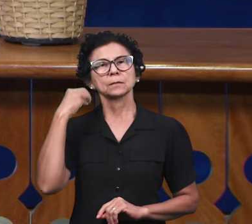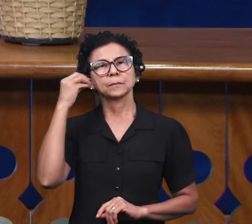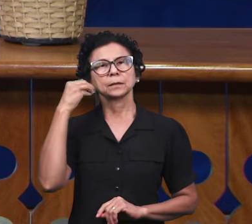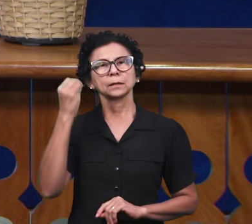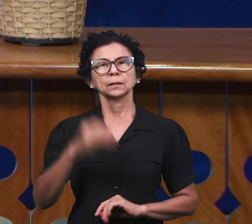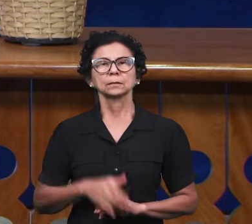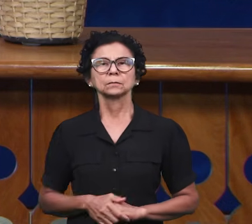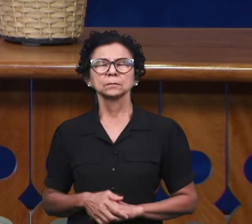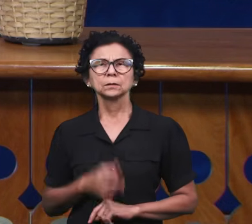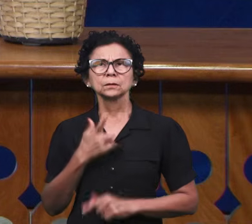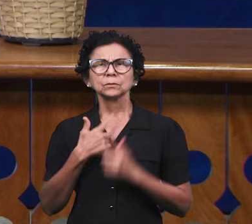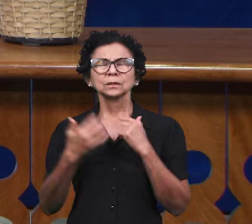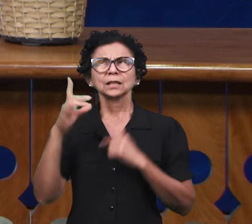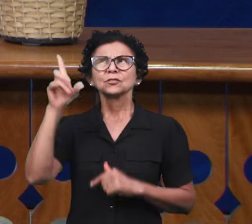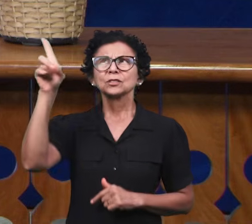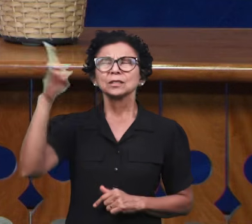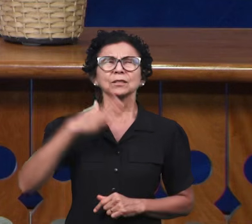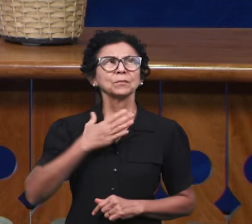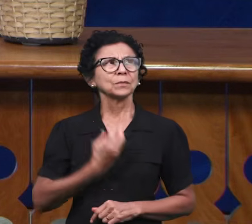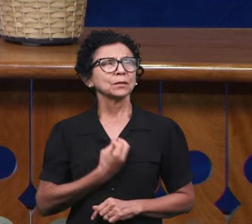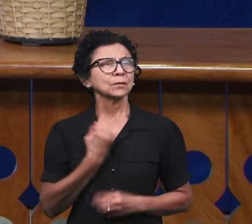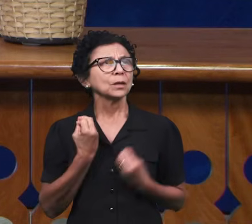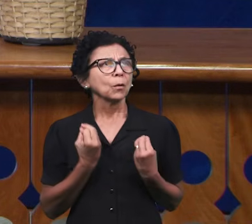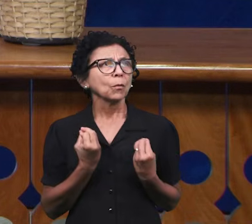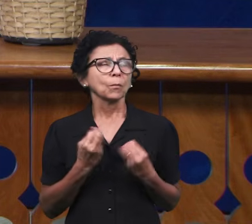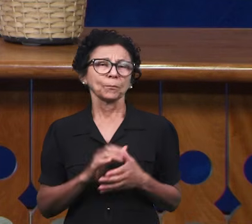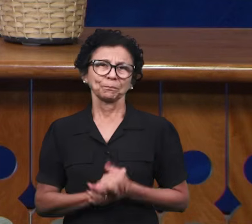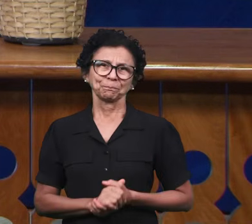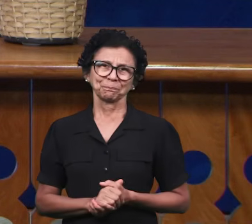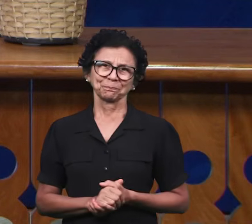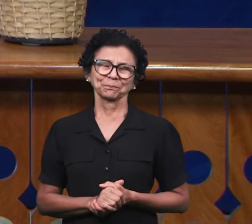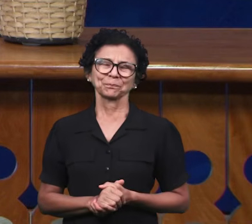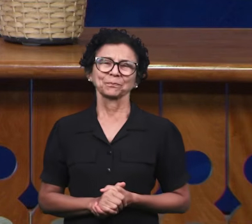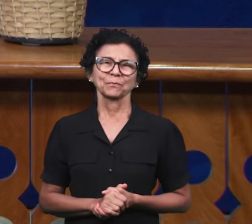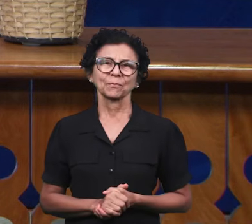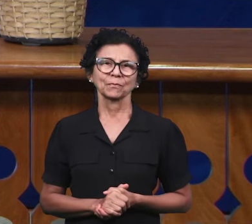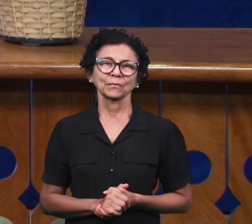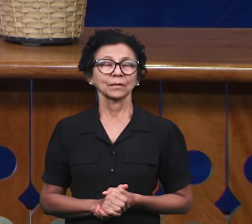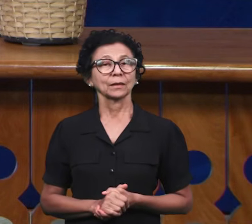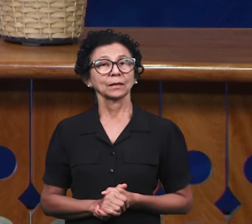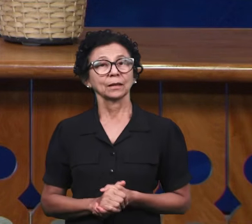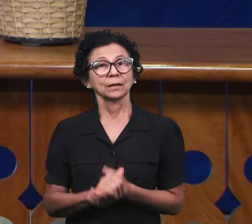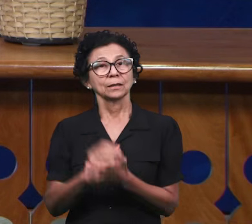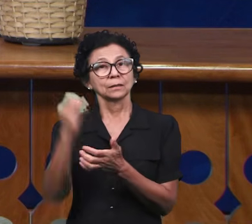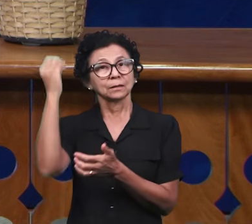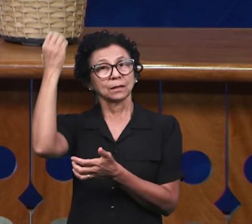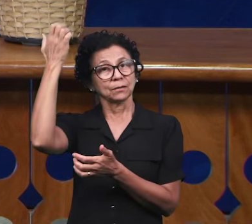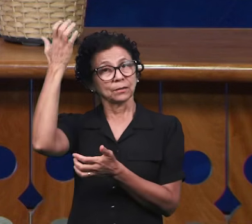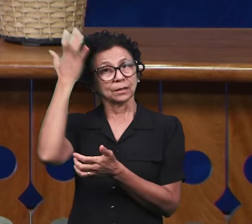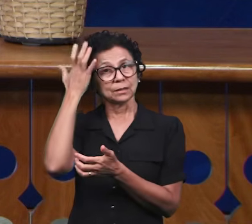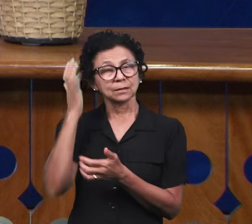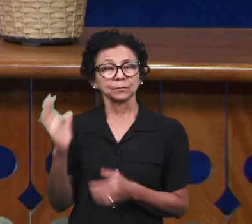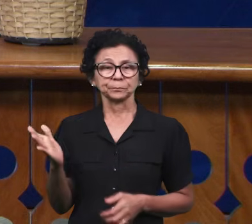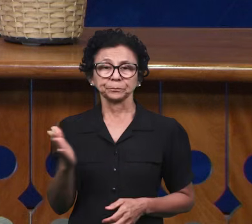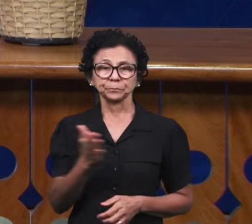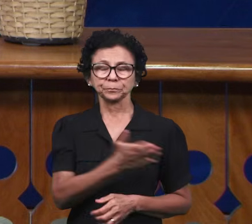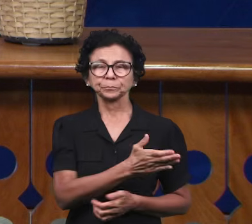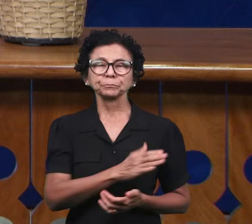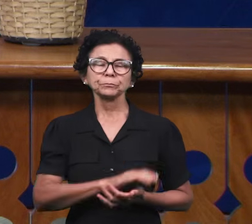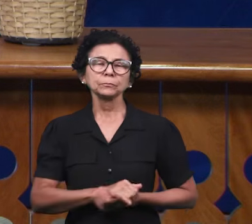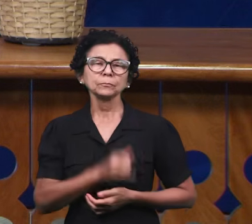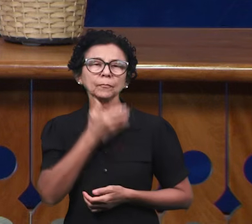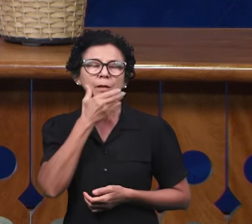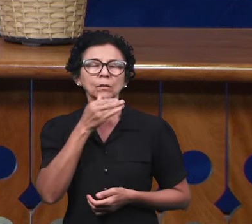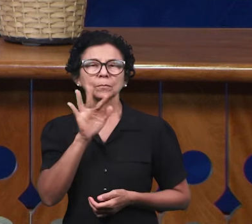vontade de Deus? Vivendo revelação. Nós temos aqui um exemplo ainda sobre a experiência de Filipe.